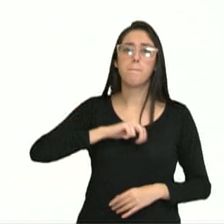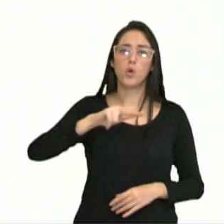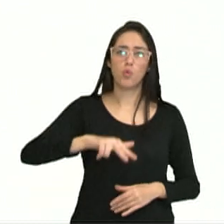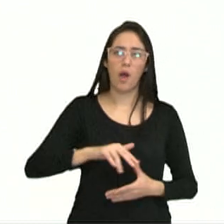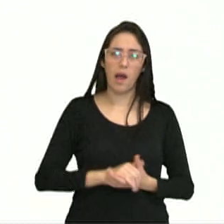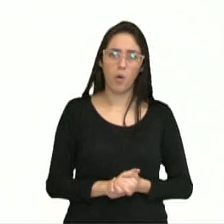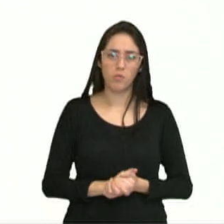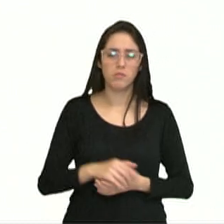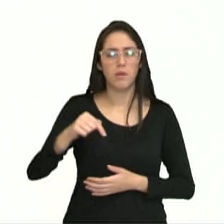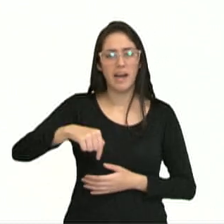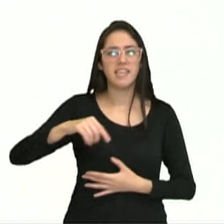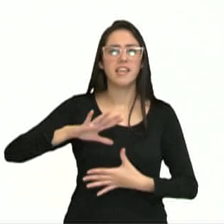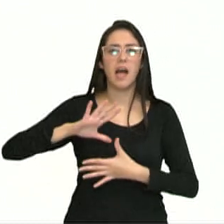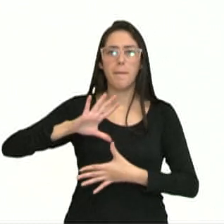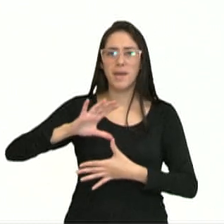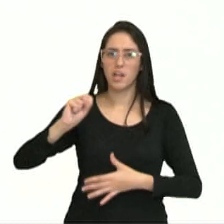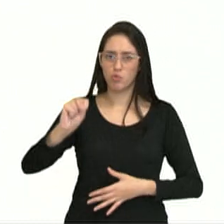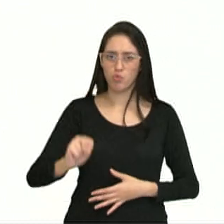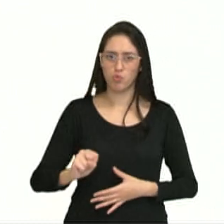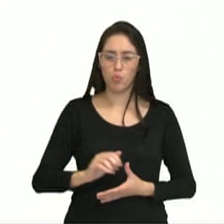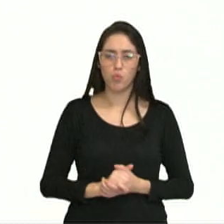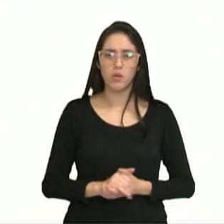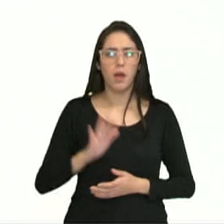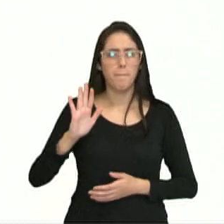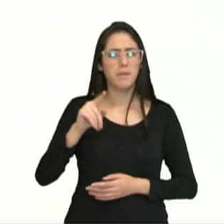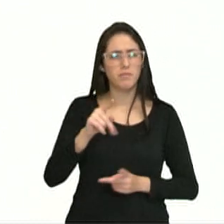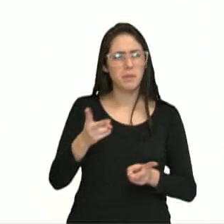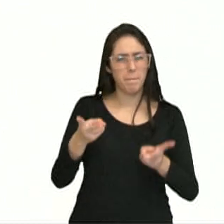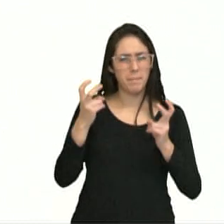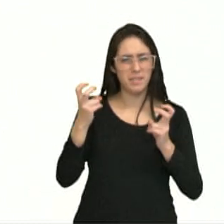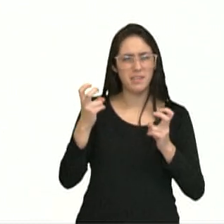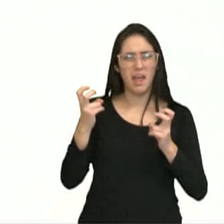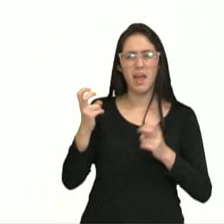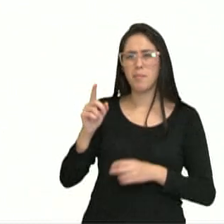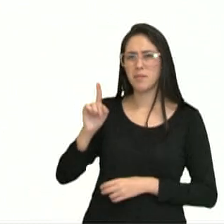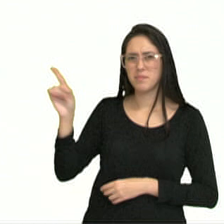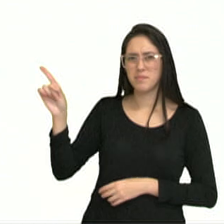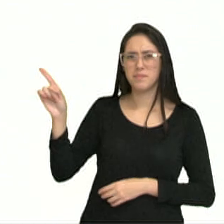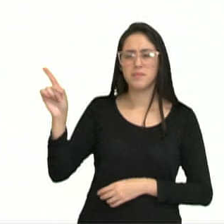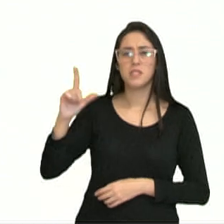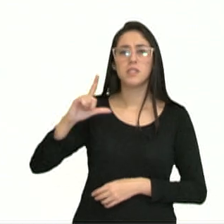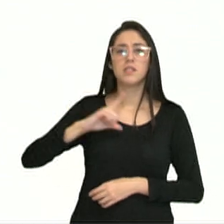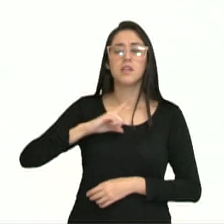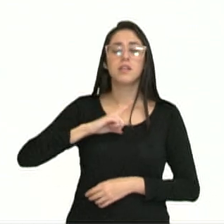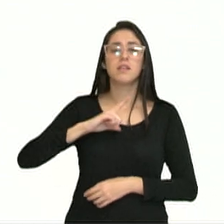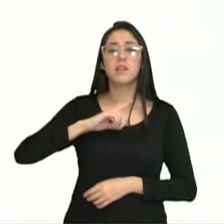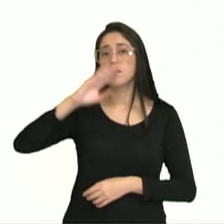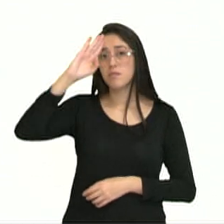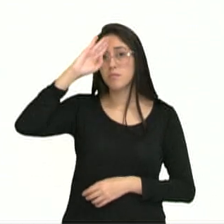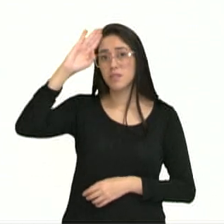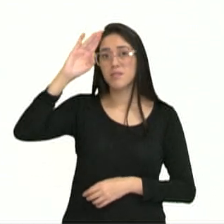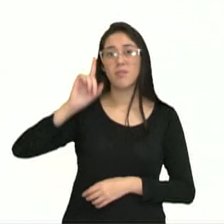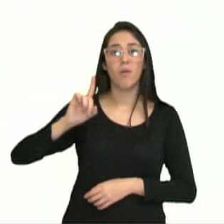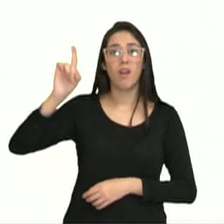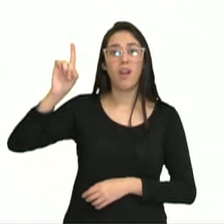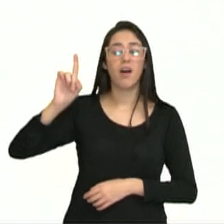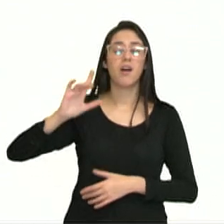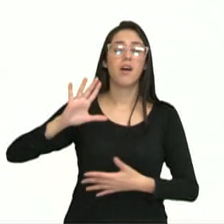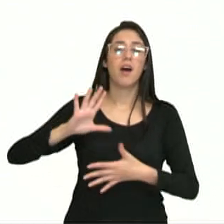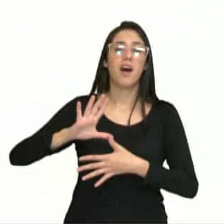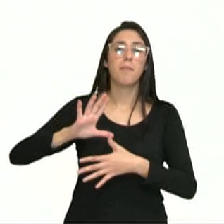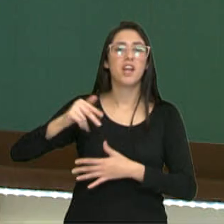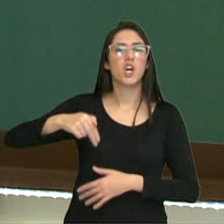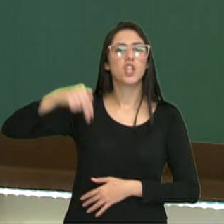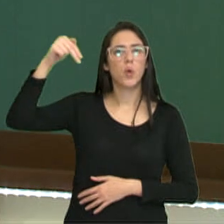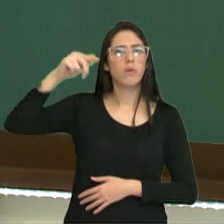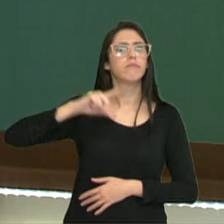na América do Sul, né? Mas lá, você percebe que a área mais devastada fica lá na América do Norte. Mas a questão da América